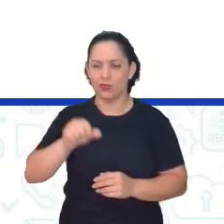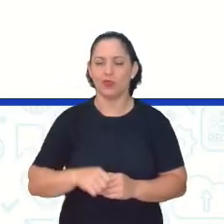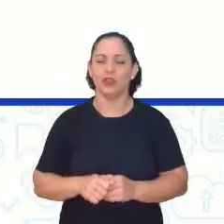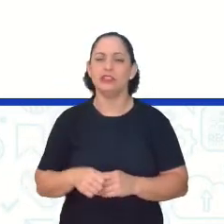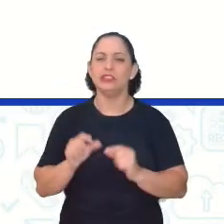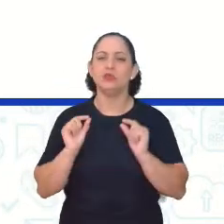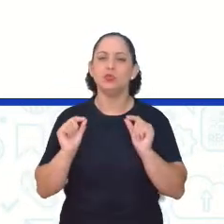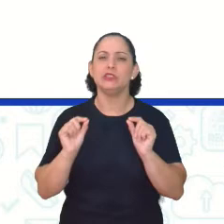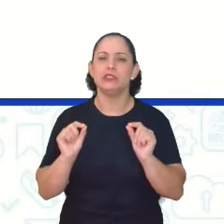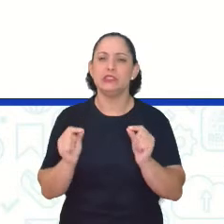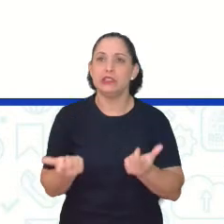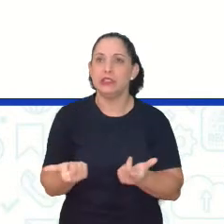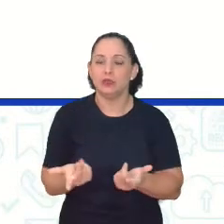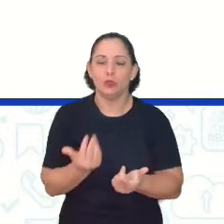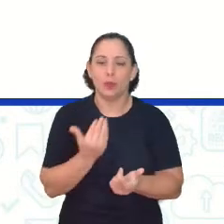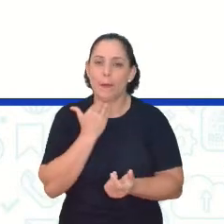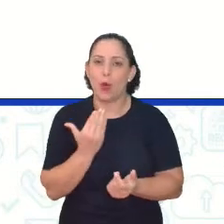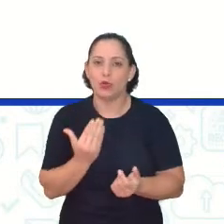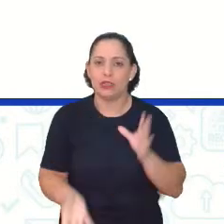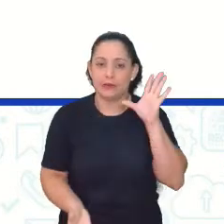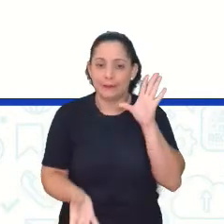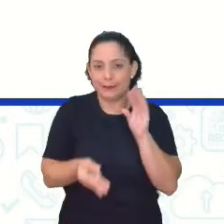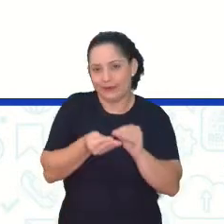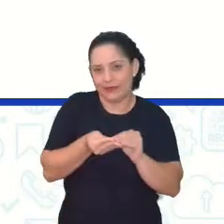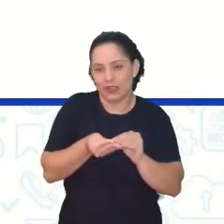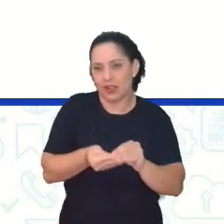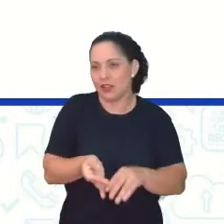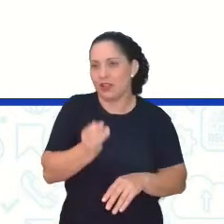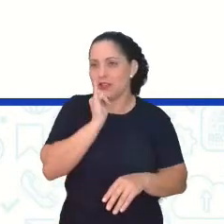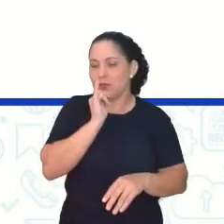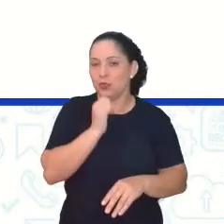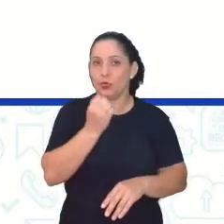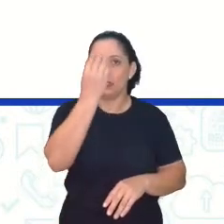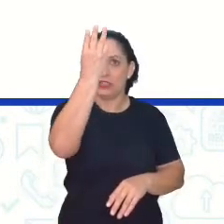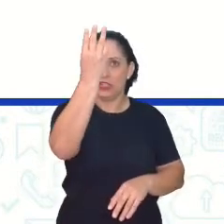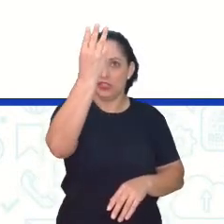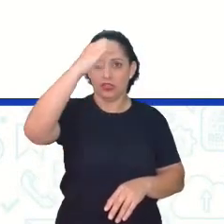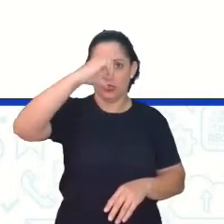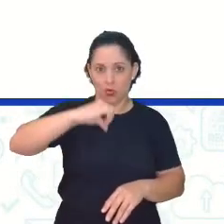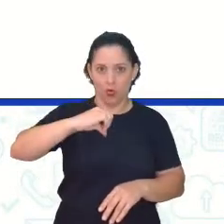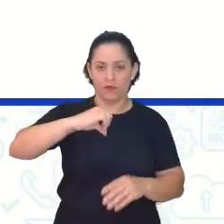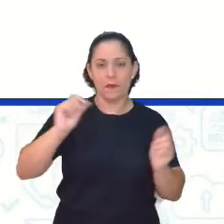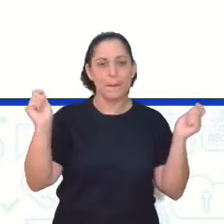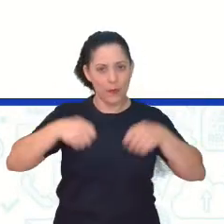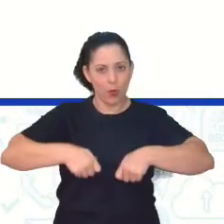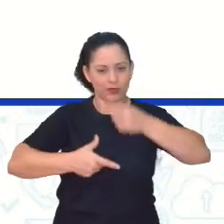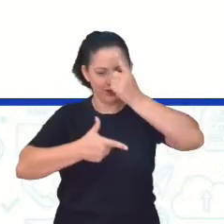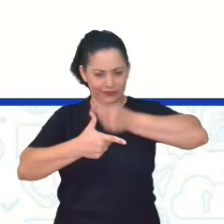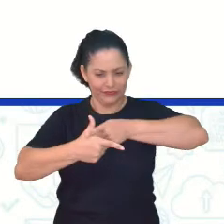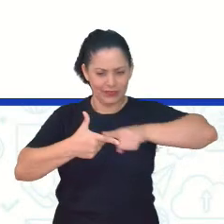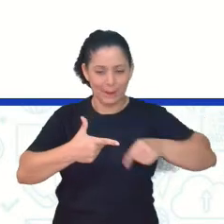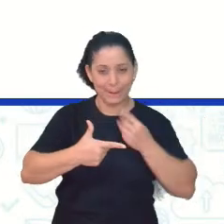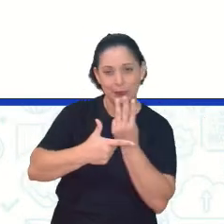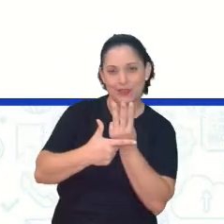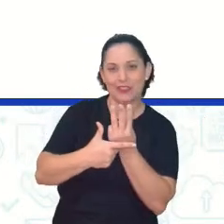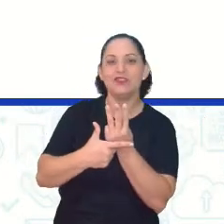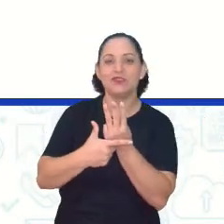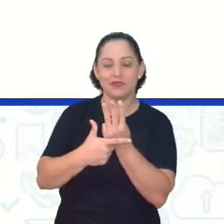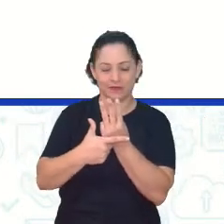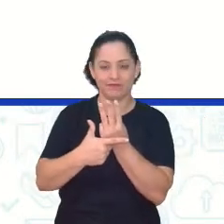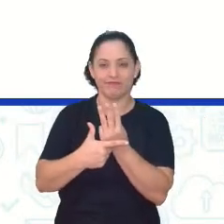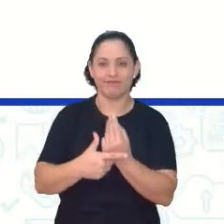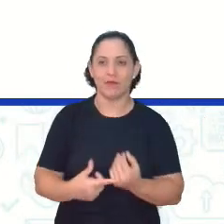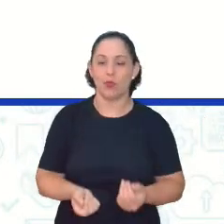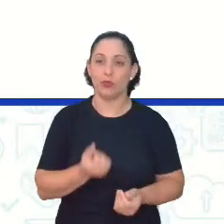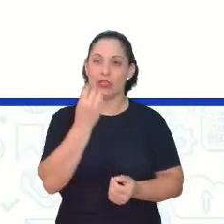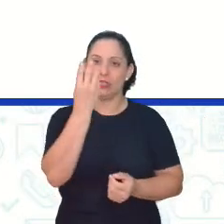dê mais para simplificar. Pode notar que tanto o 3 quanto o 9 dá para a gente dividir por 3, certo? Então,